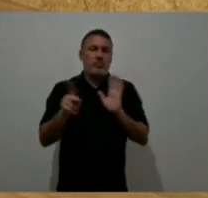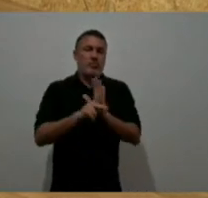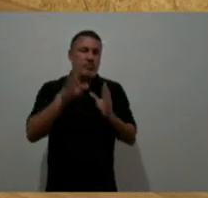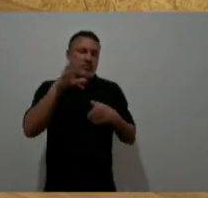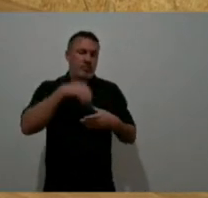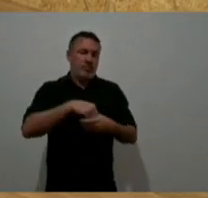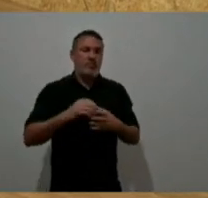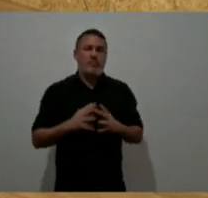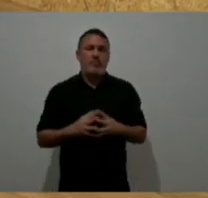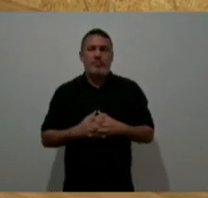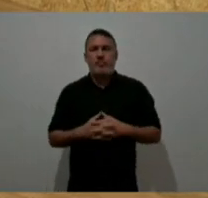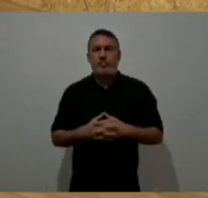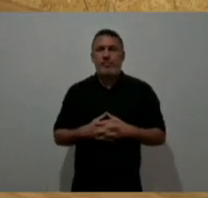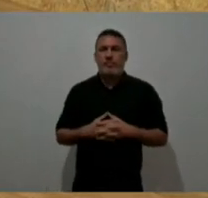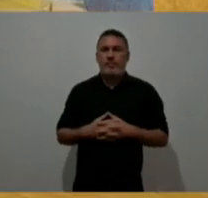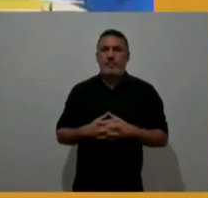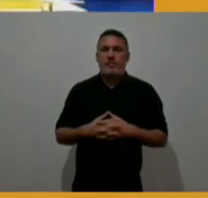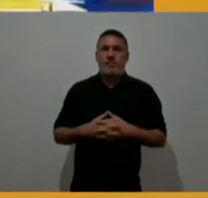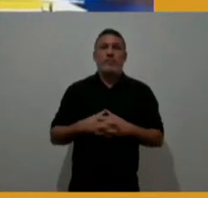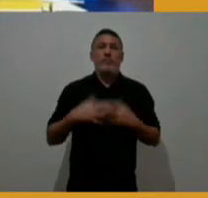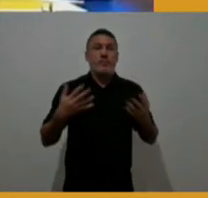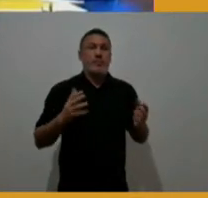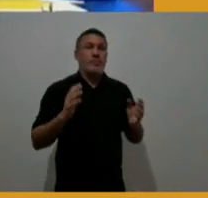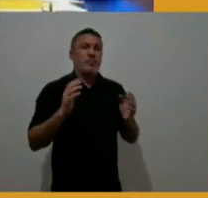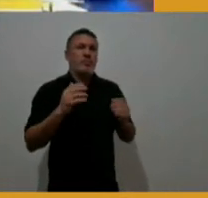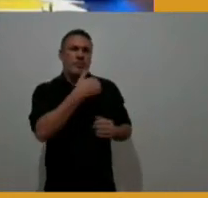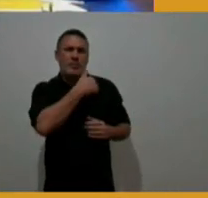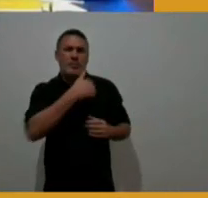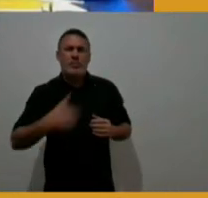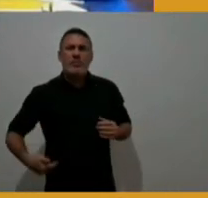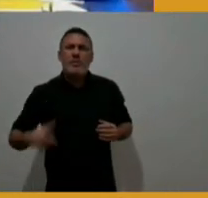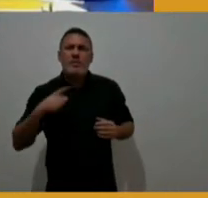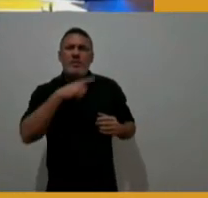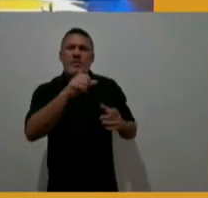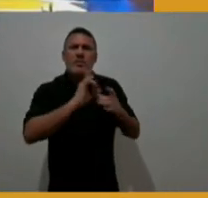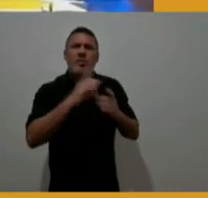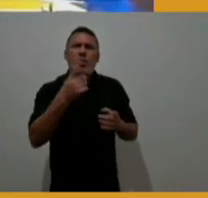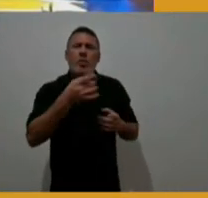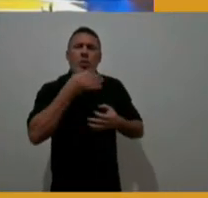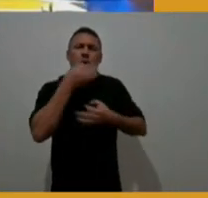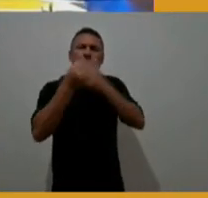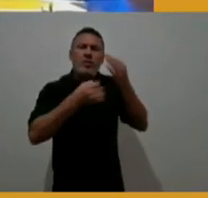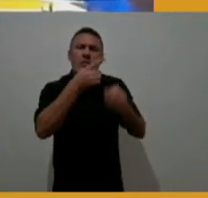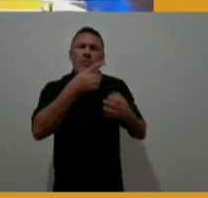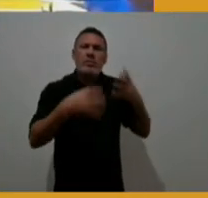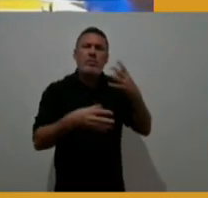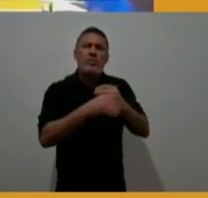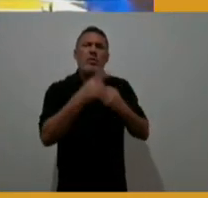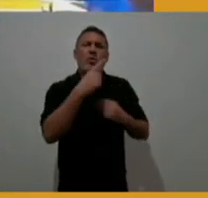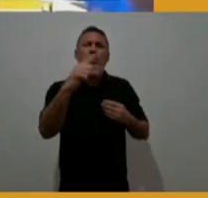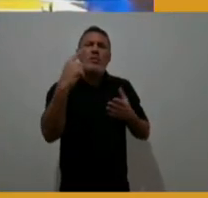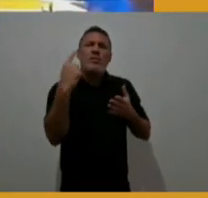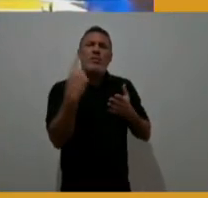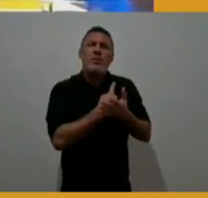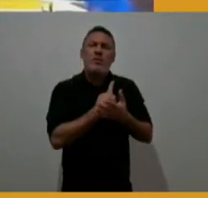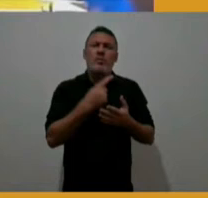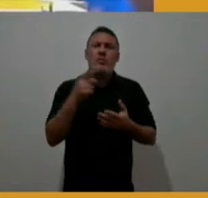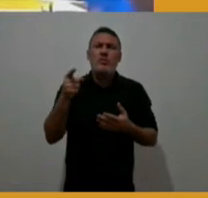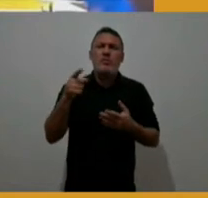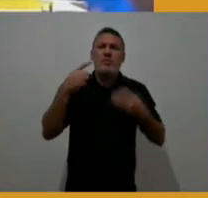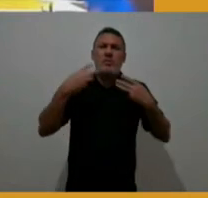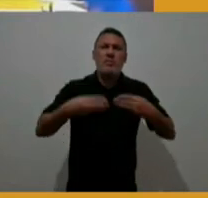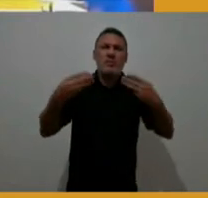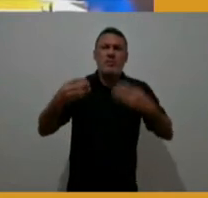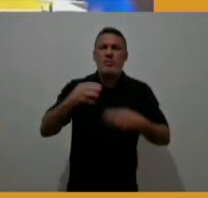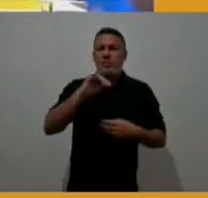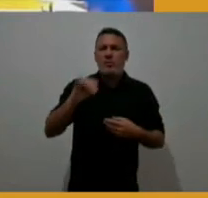Nós temos nos preparado. Primeiro, assim, me permite fazer um comentário dessa última pergunta que você fez, ministro Nelson Jobim, que eu acho